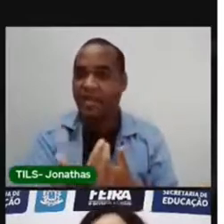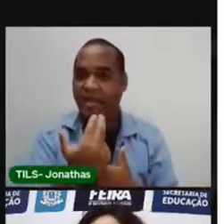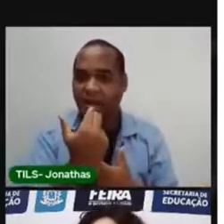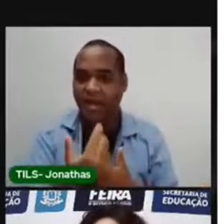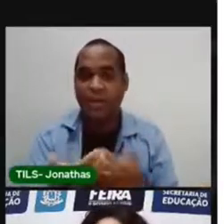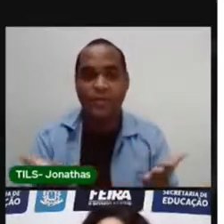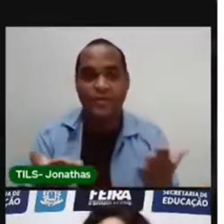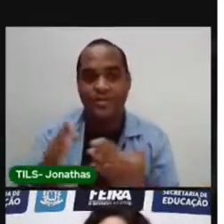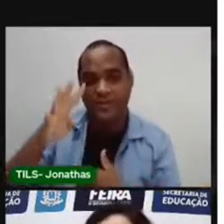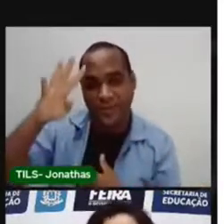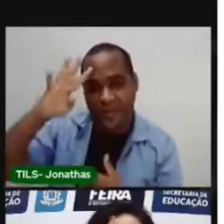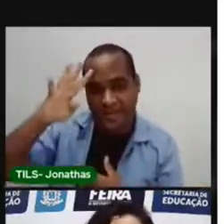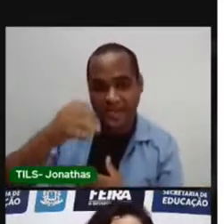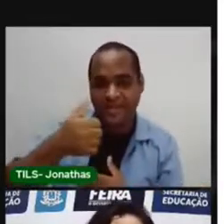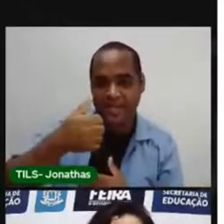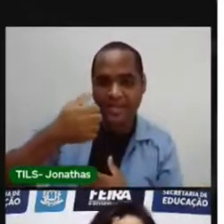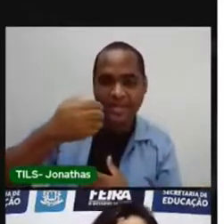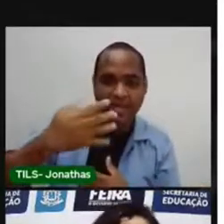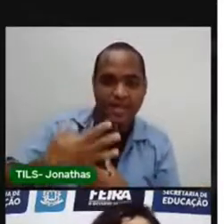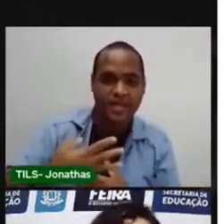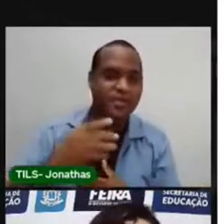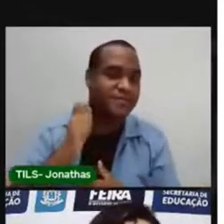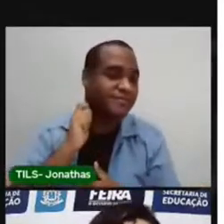linguagem, quarta-feira,